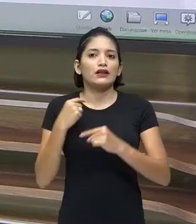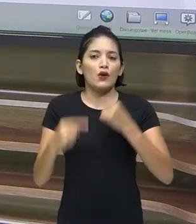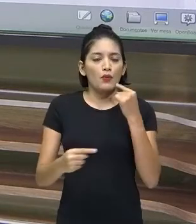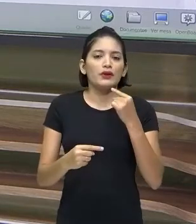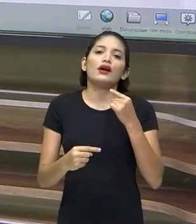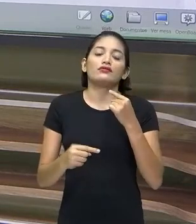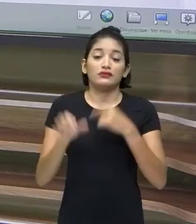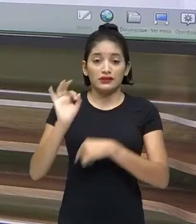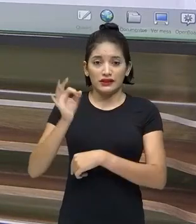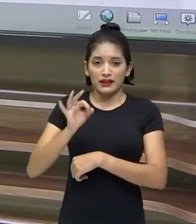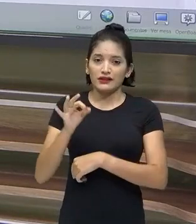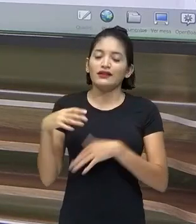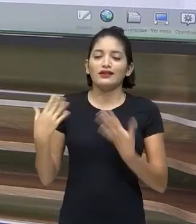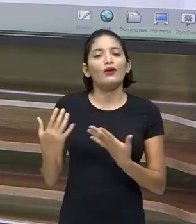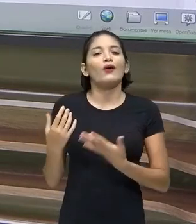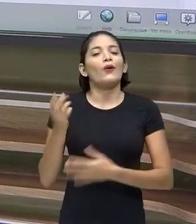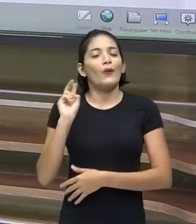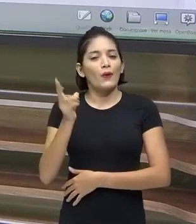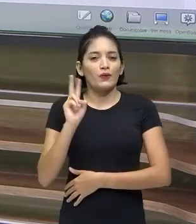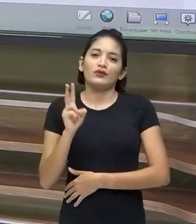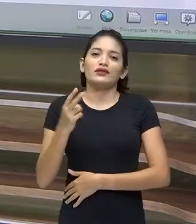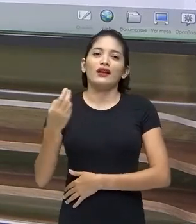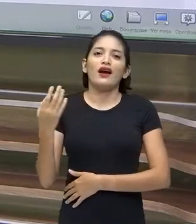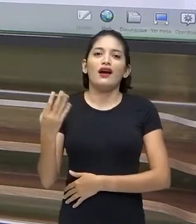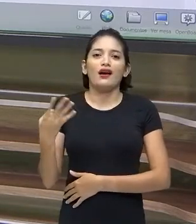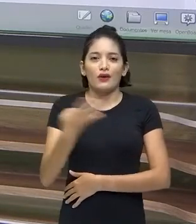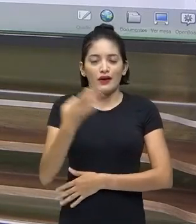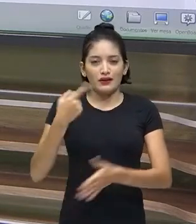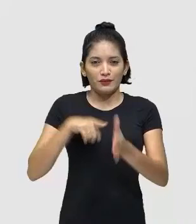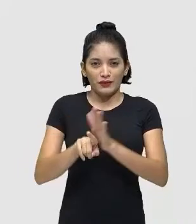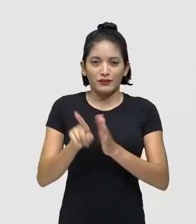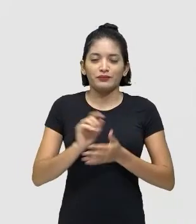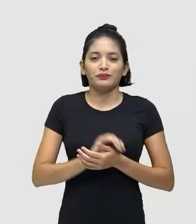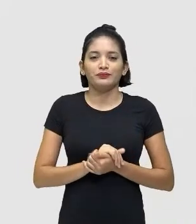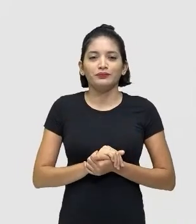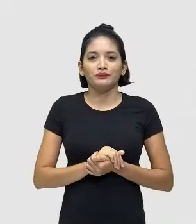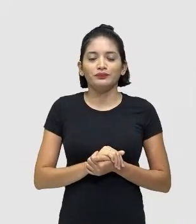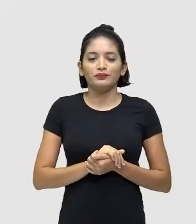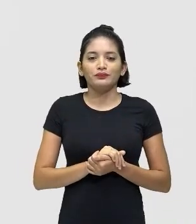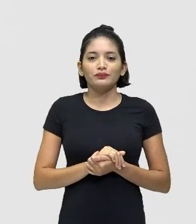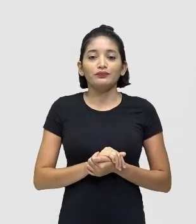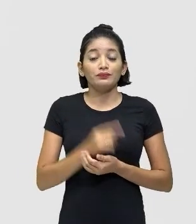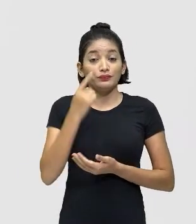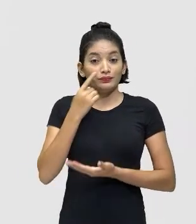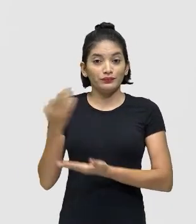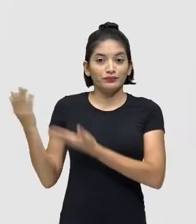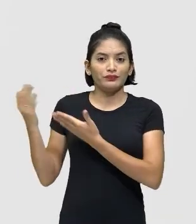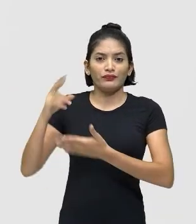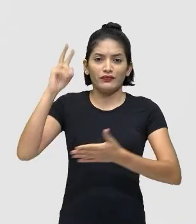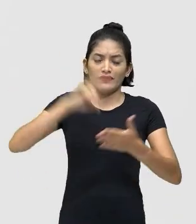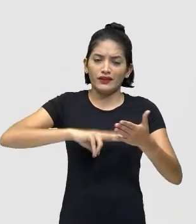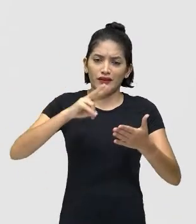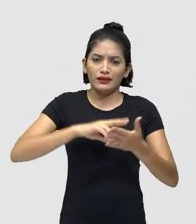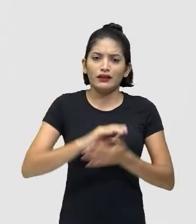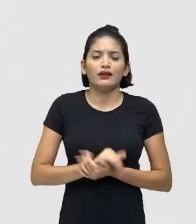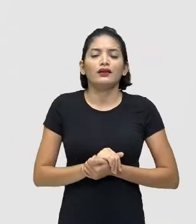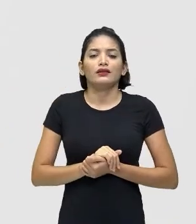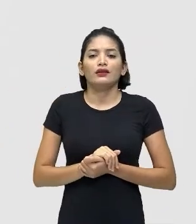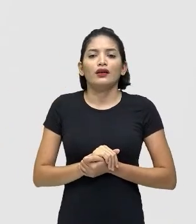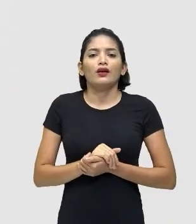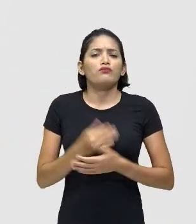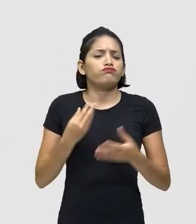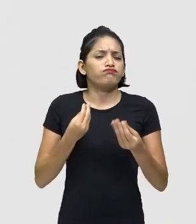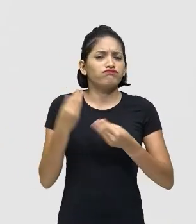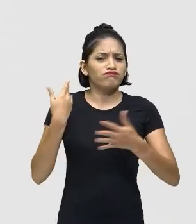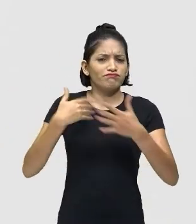faz parte, tá bom? E vamos seguir agora para a nossa 4ª e última questão dessa manhã. Então, olha aí, seja como for,